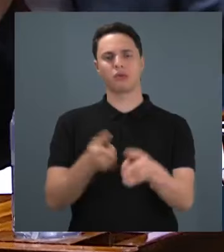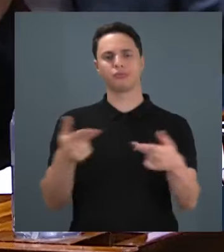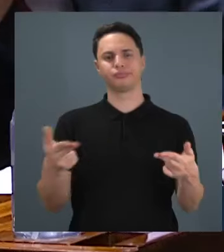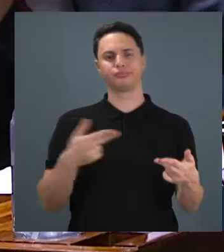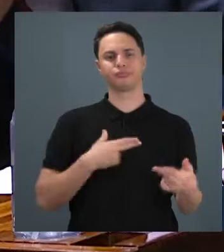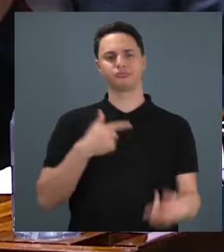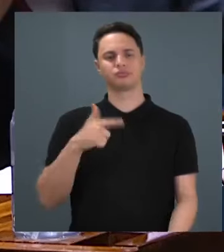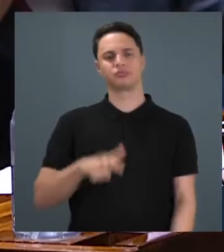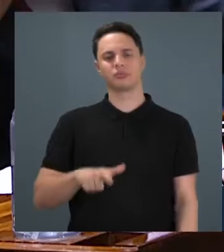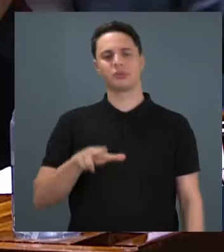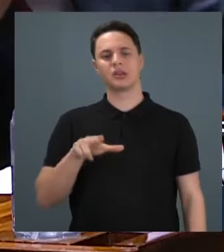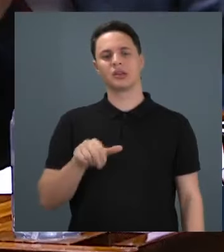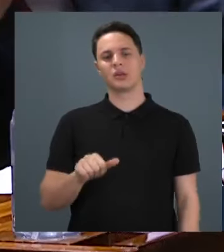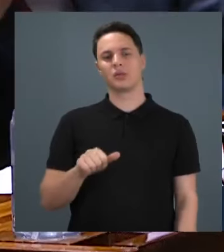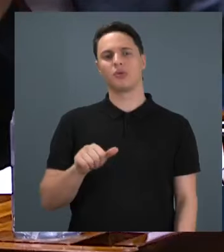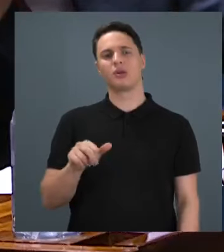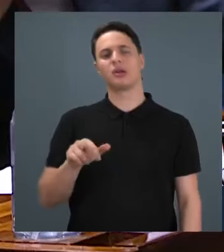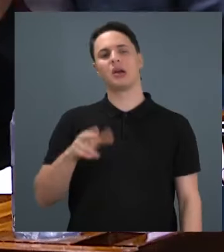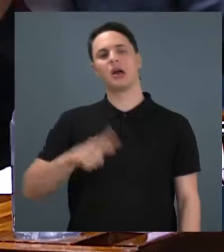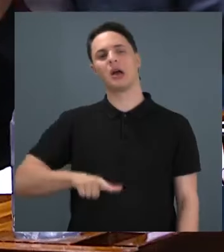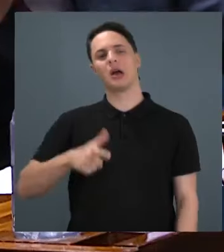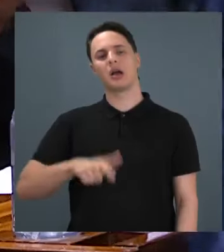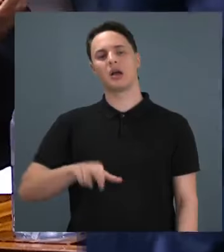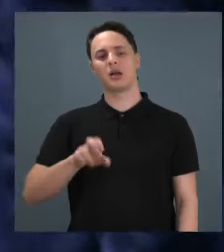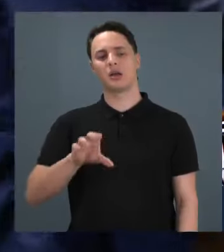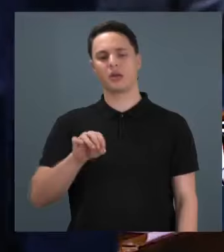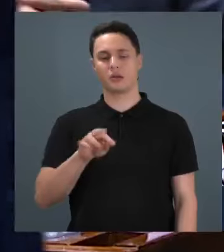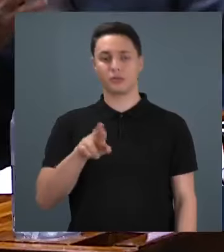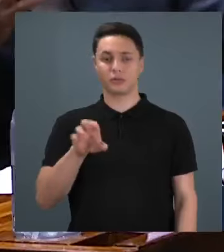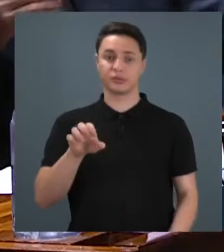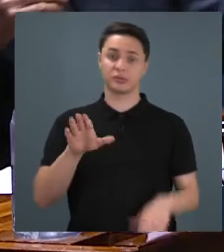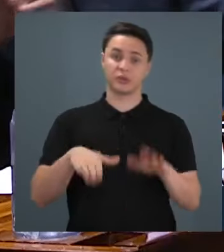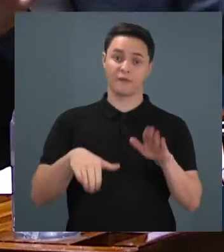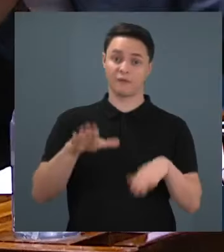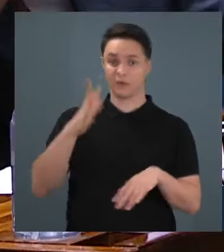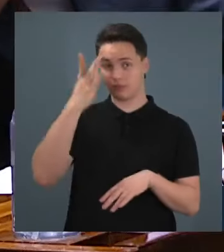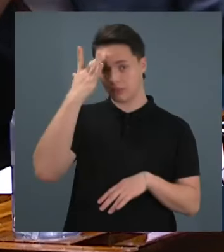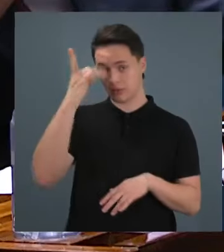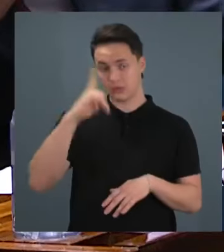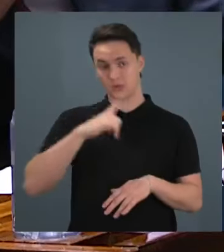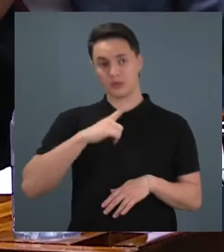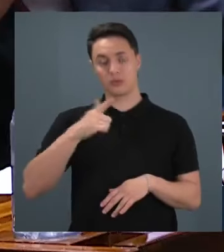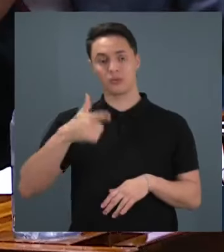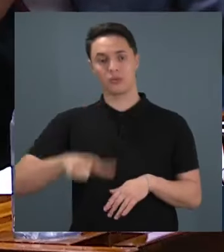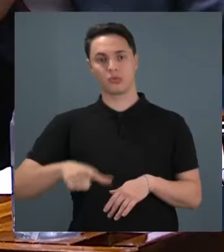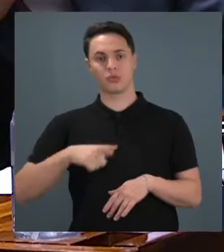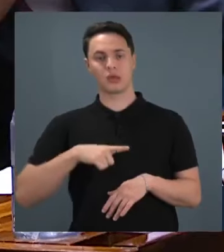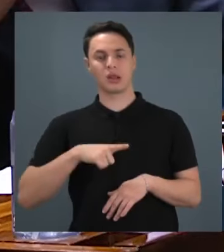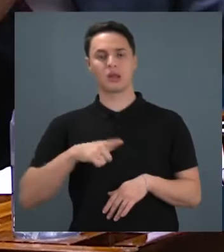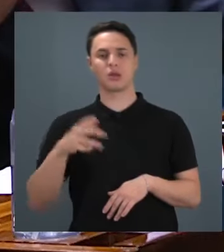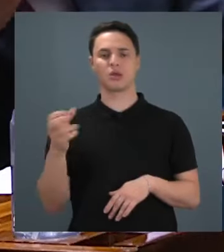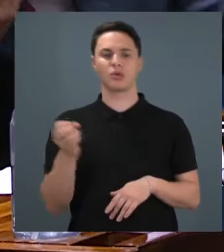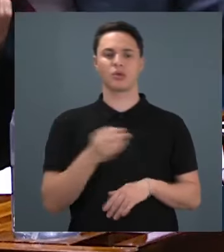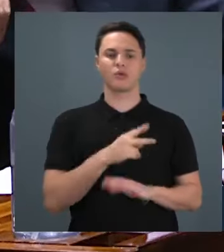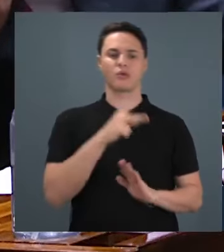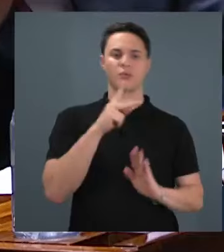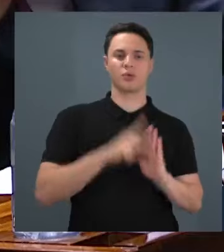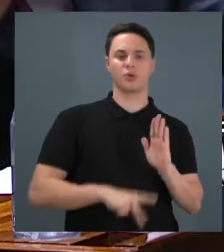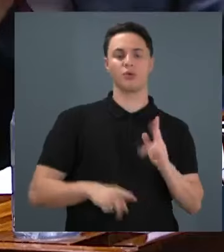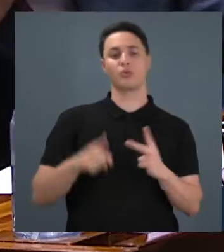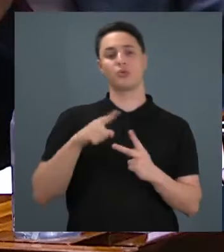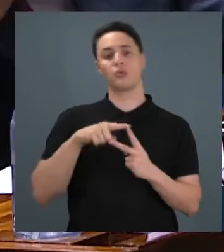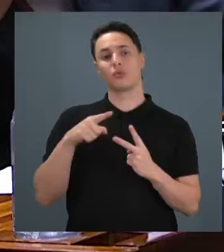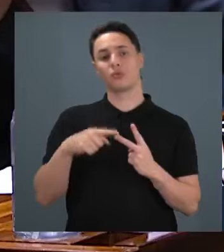recorrentes. Aliás, o governo tem anunciado que, talvez amanhã, vai novamente mandar dois novos